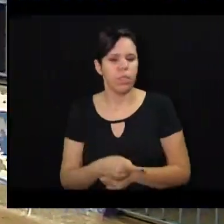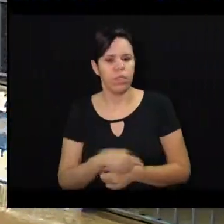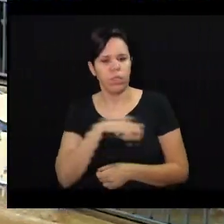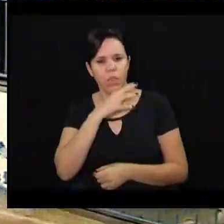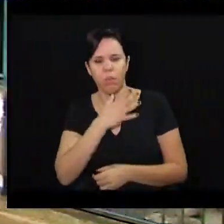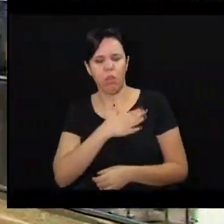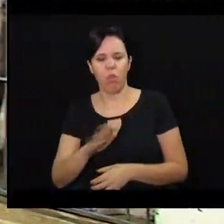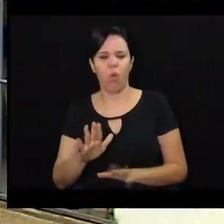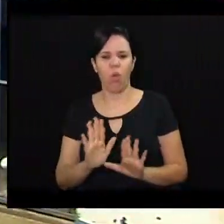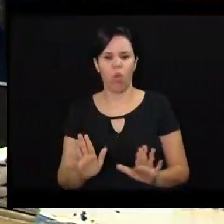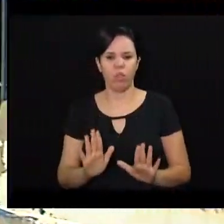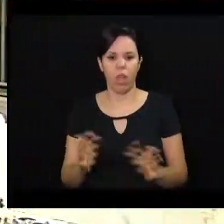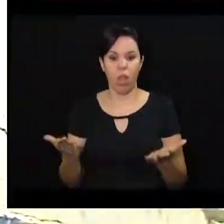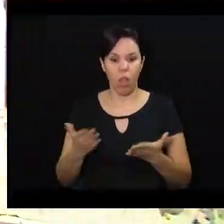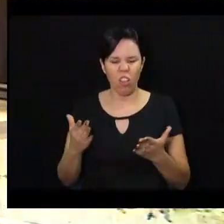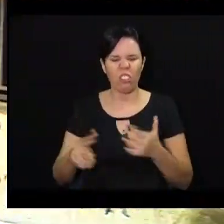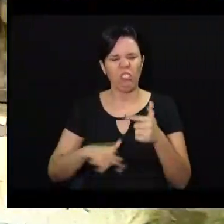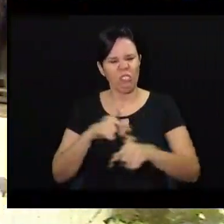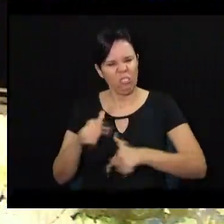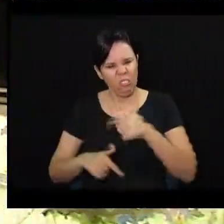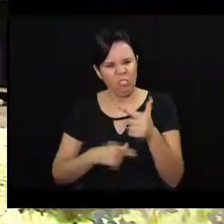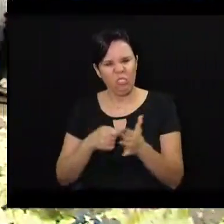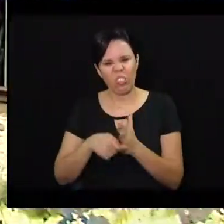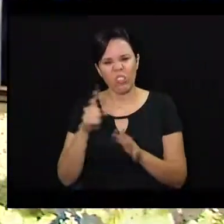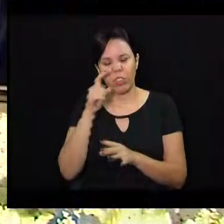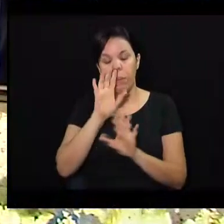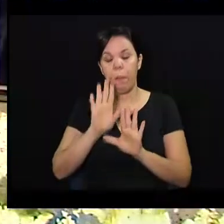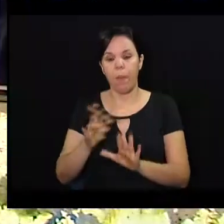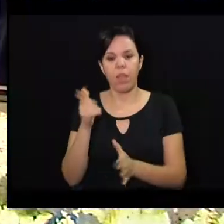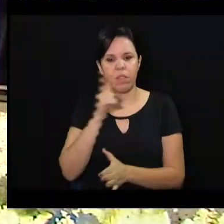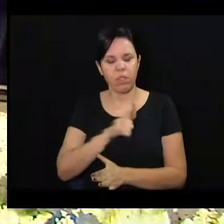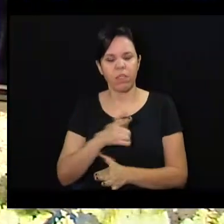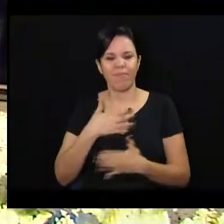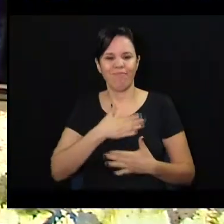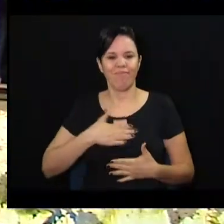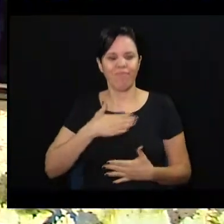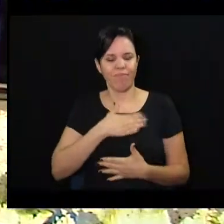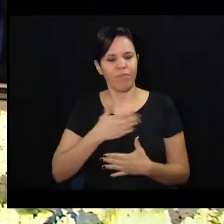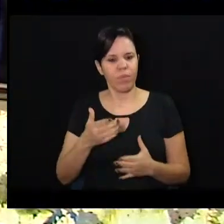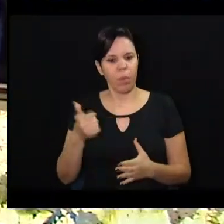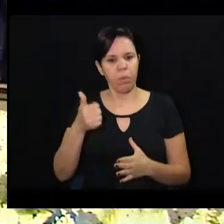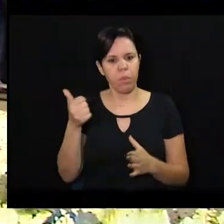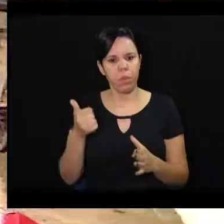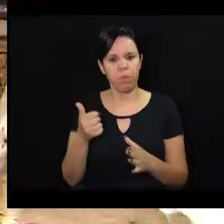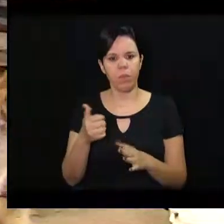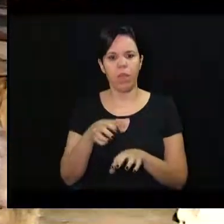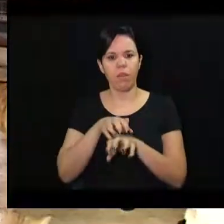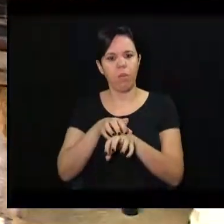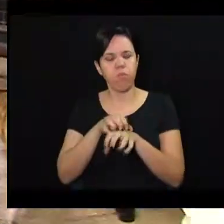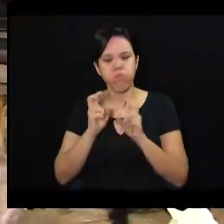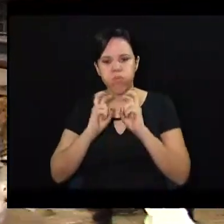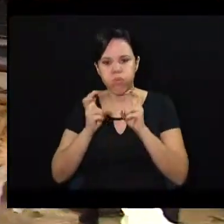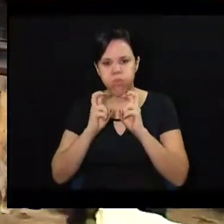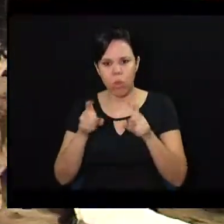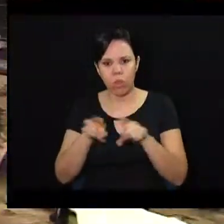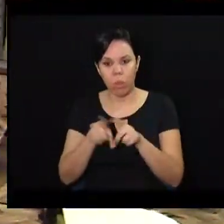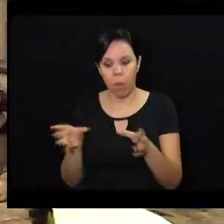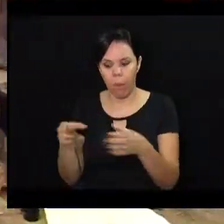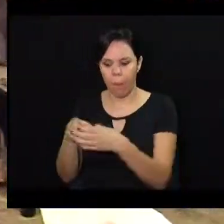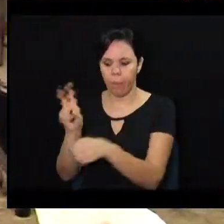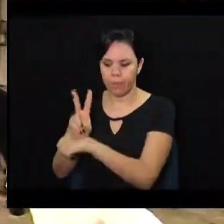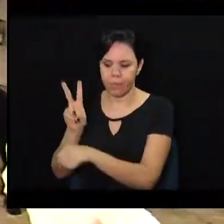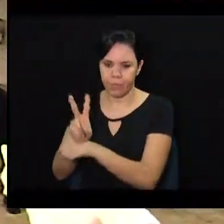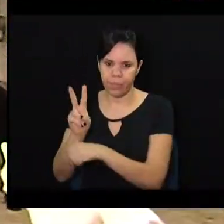gratificante. Entre as conquistas do Conselho também estão a criação do primeiro SAMU Animal e do Departamento de Proteção